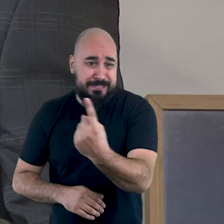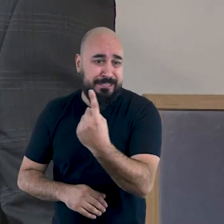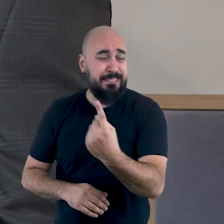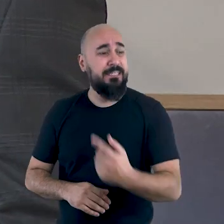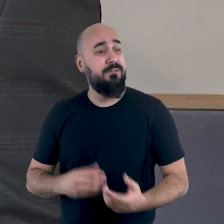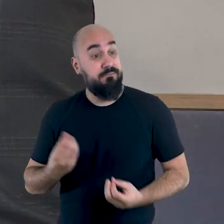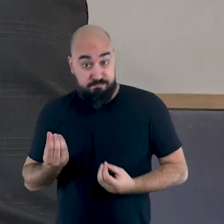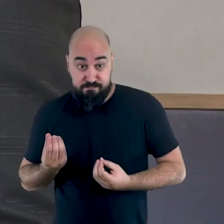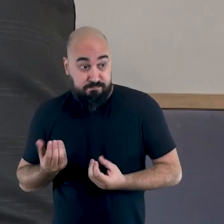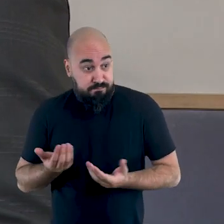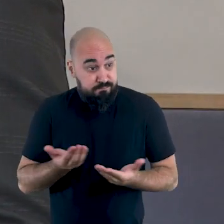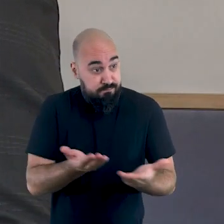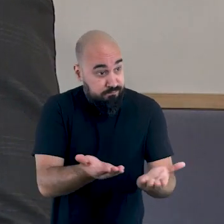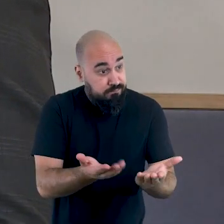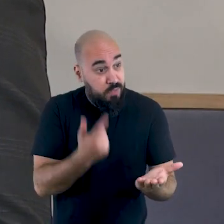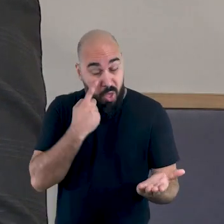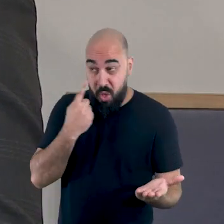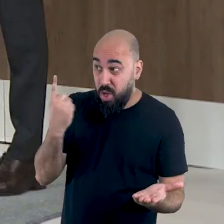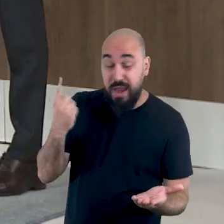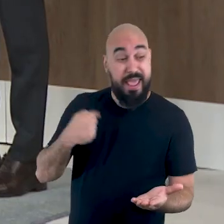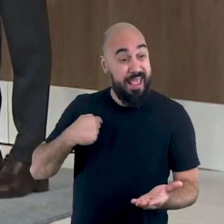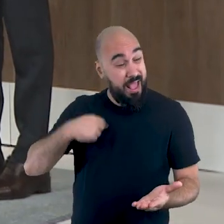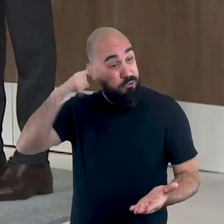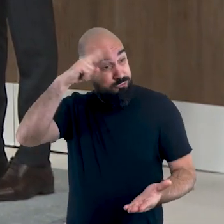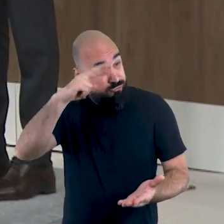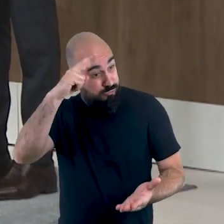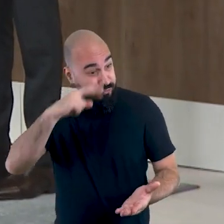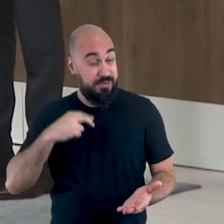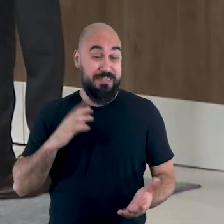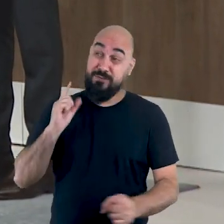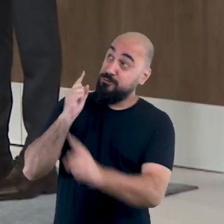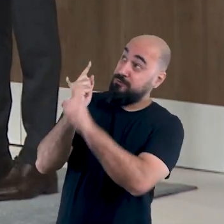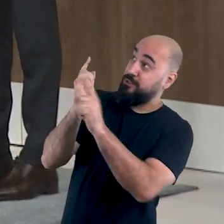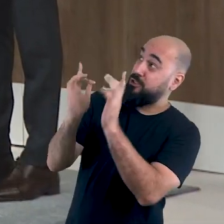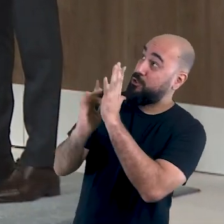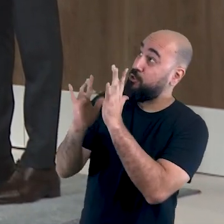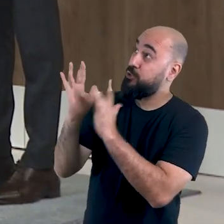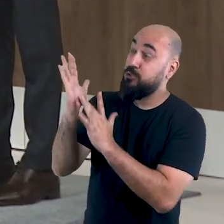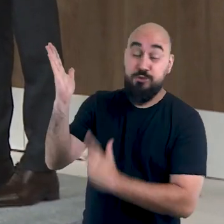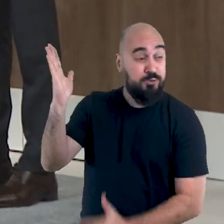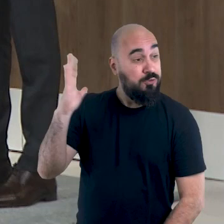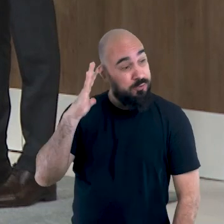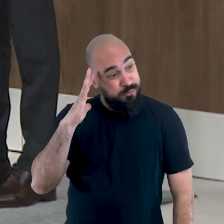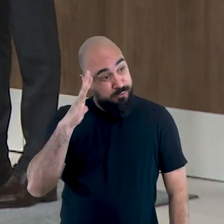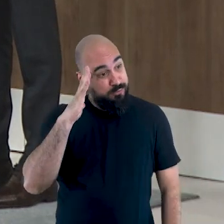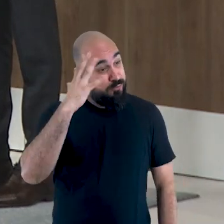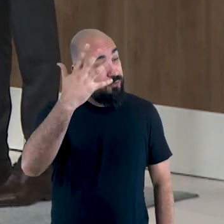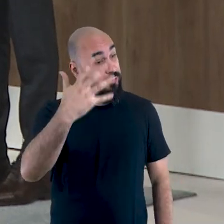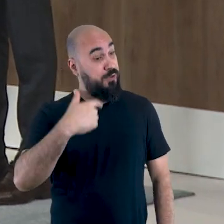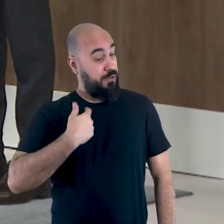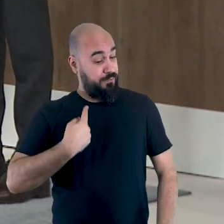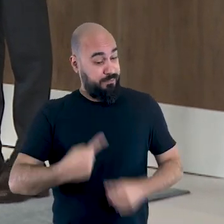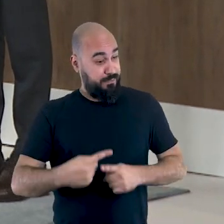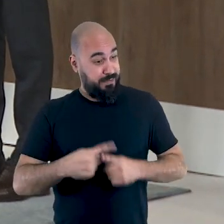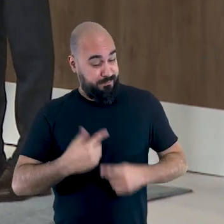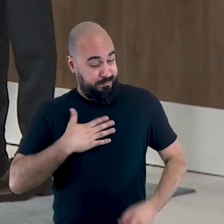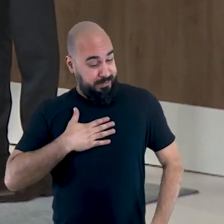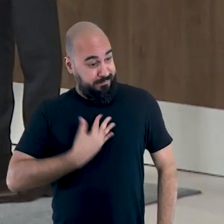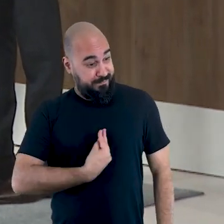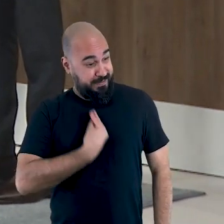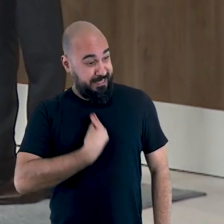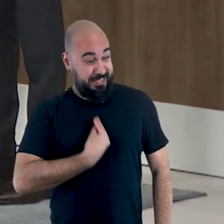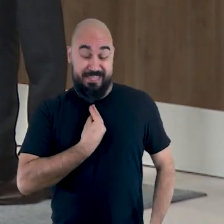em Cristo achei a solução, pois entreguei a